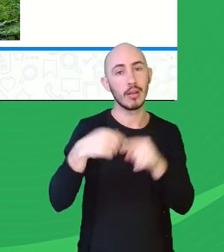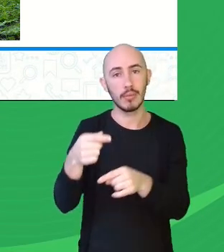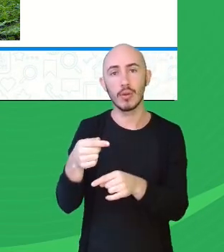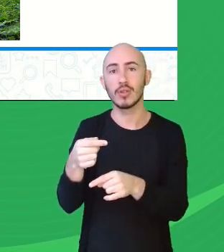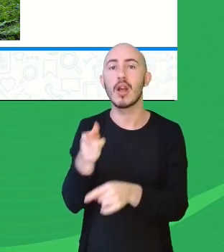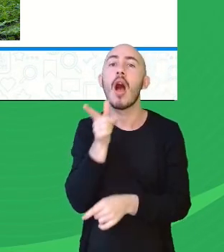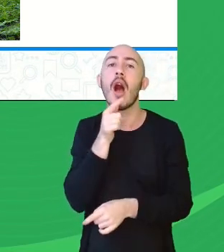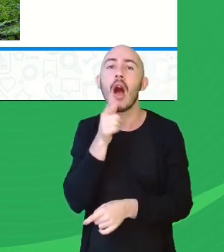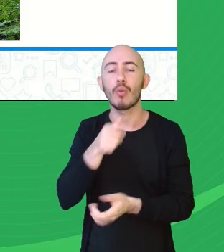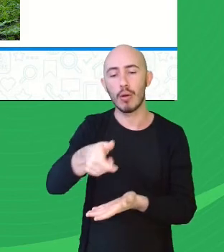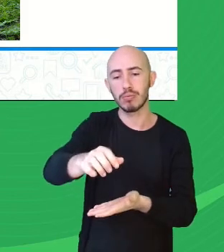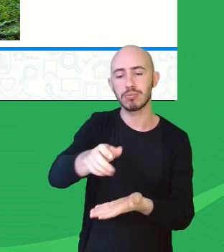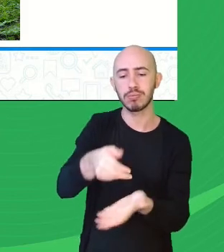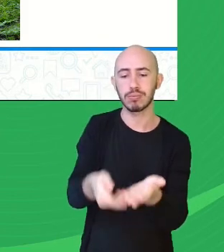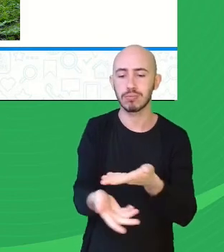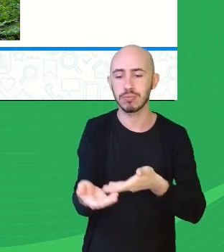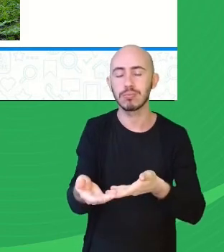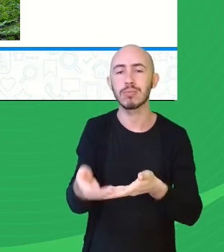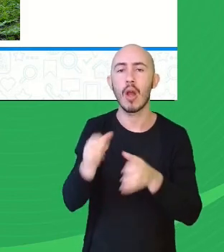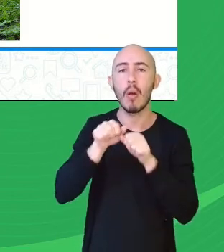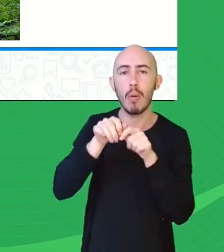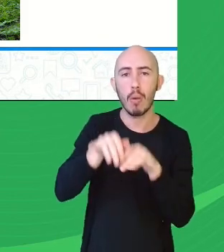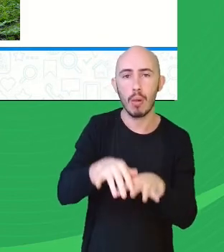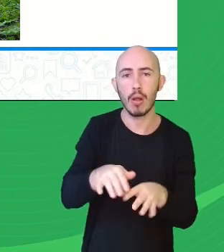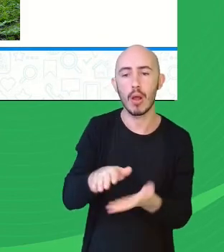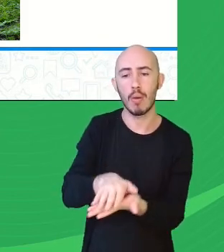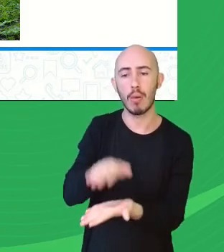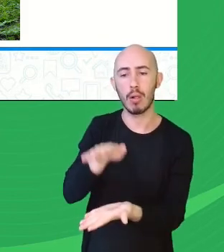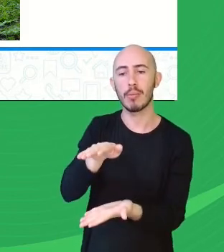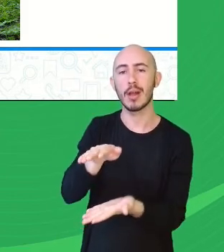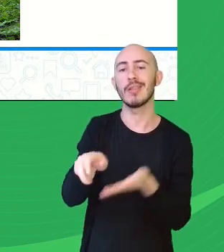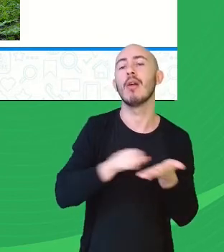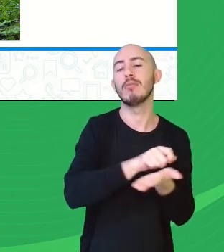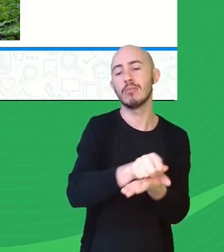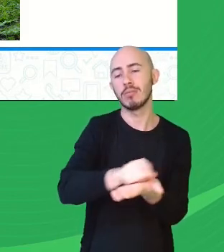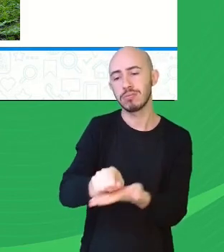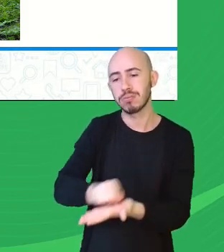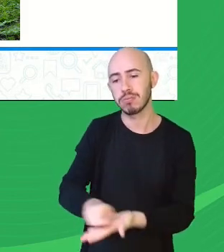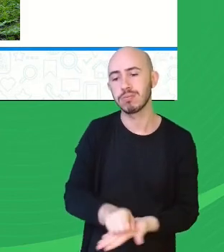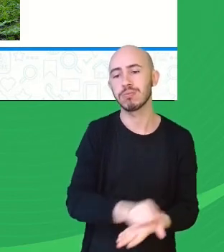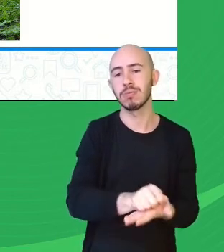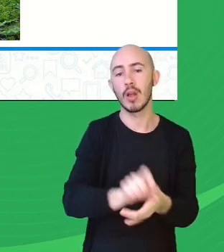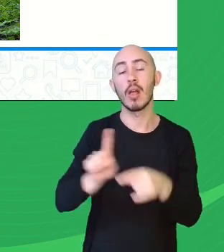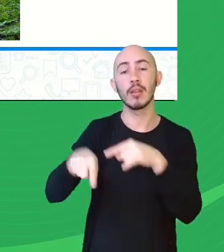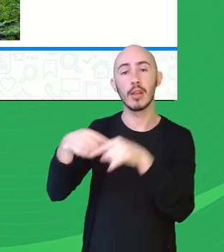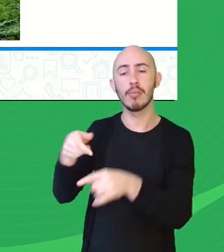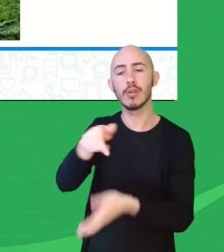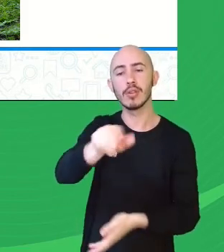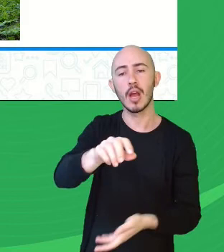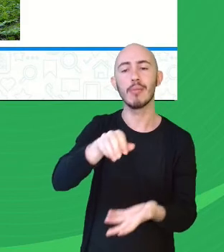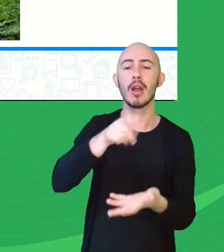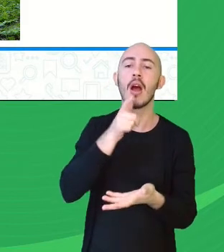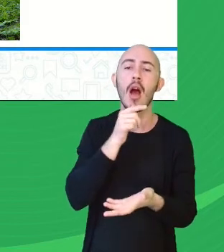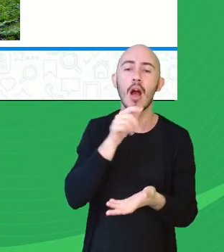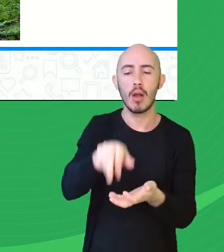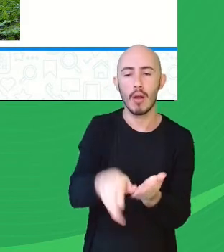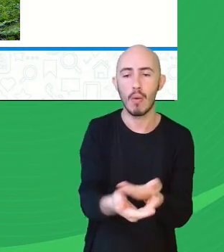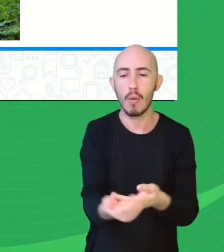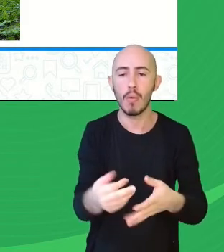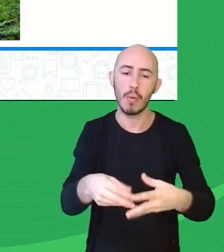torneira, ensaboa a maior quantidade possível para enxaguar todos de uma vez. Fazendo